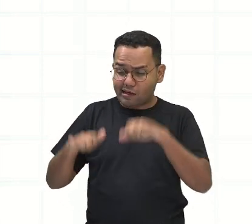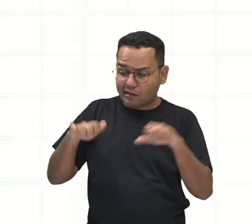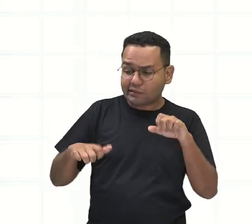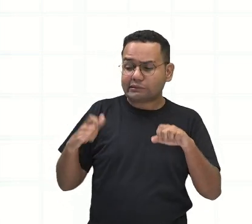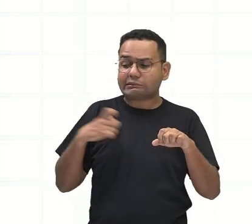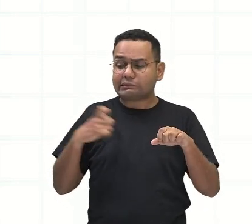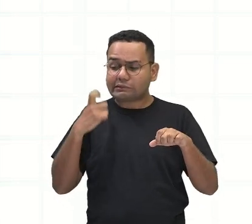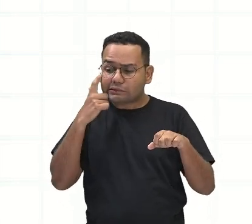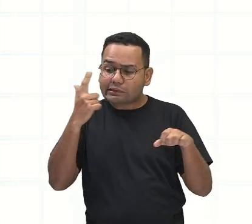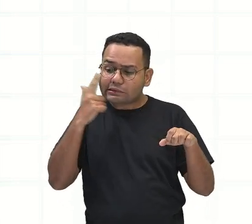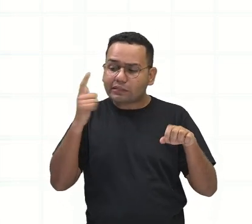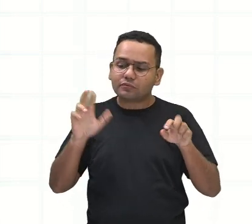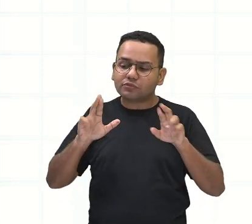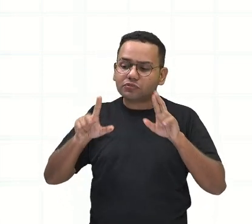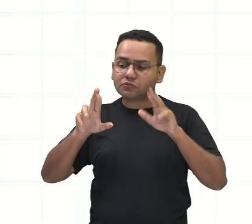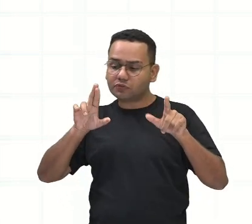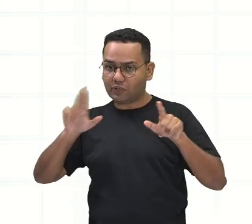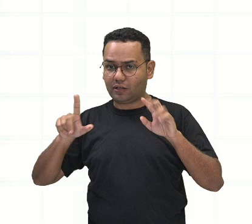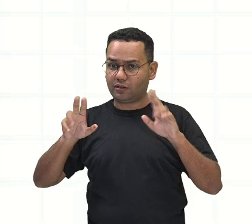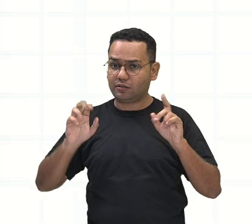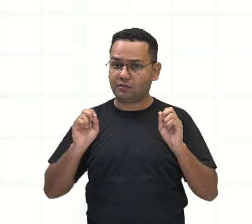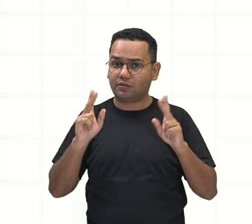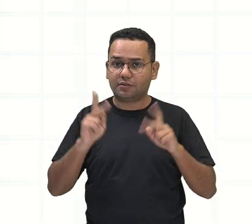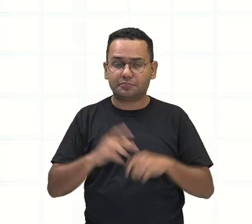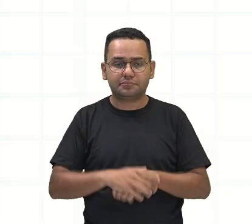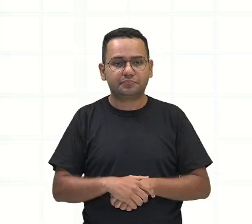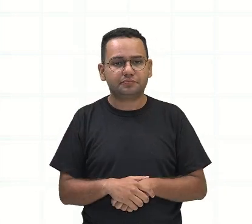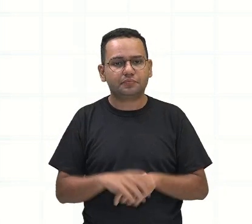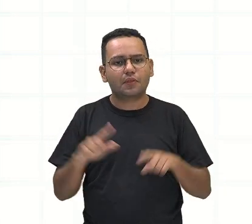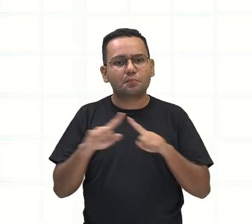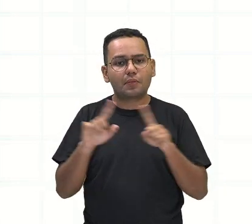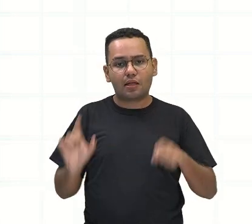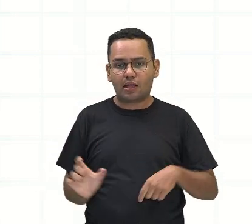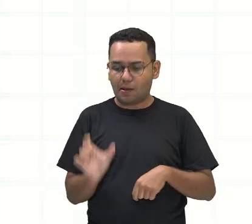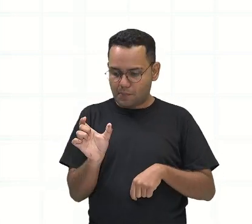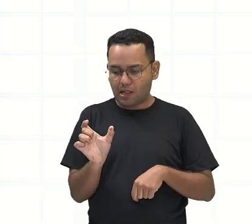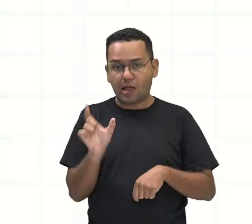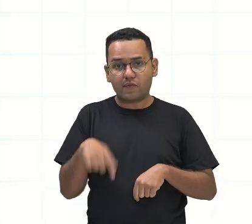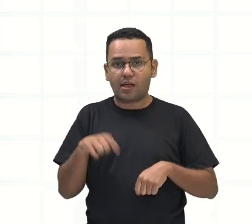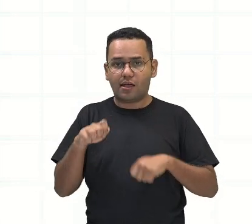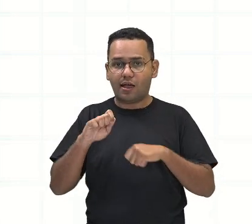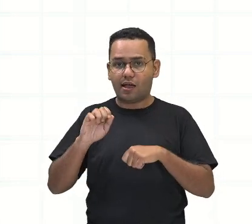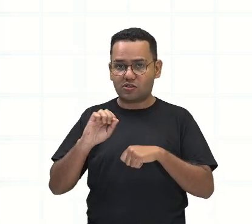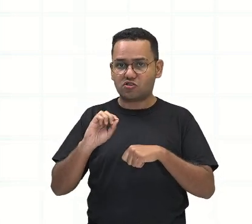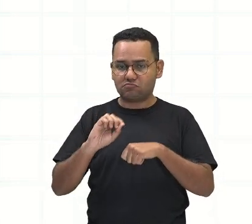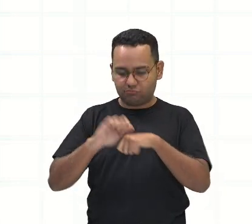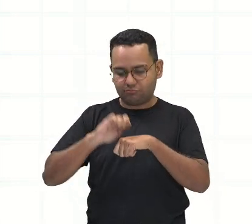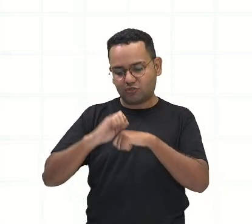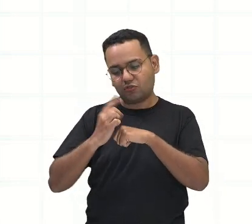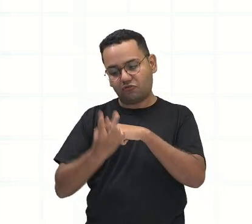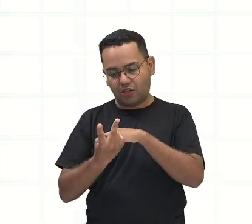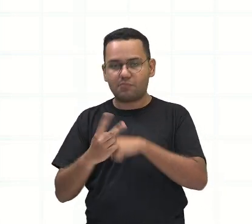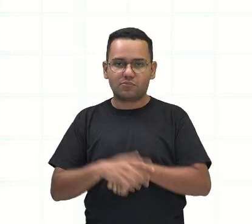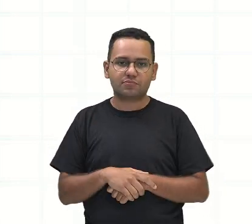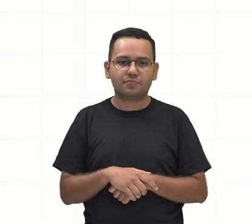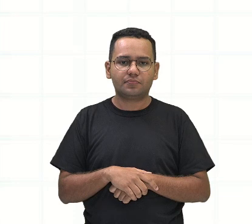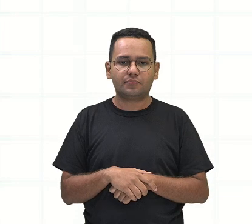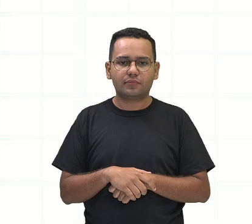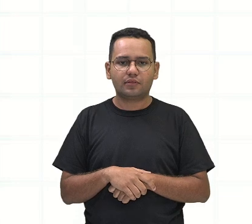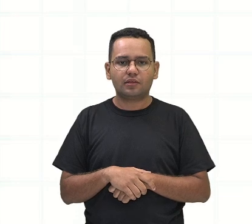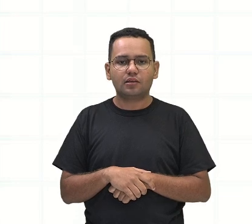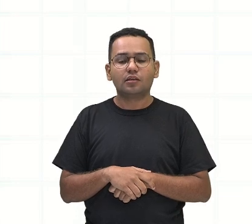apresenta também nenhuma certeza. Então, o termo provavelmente, ele é um advérbio, né, que está completando aí o sentido do